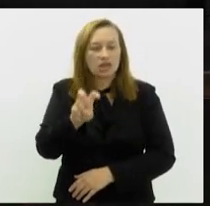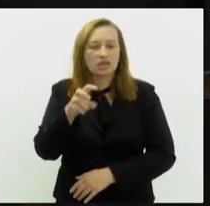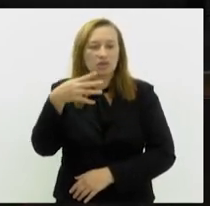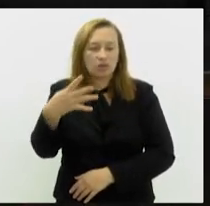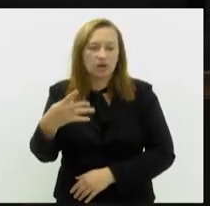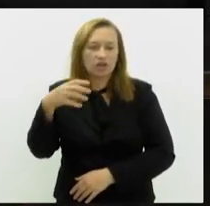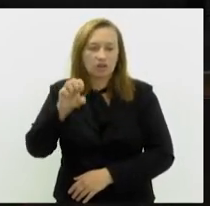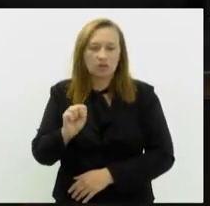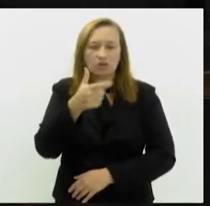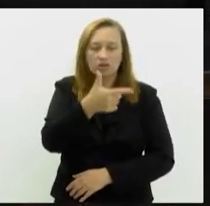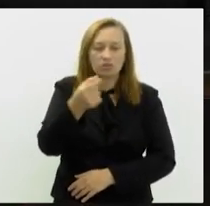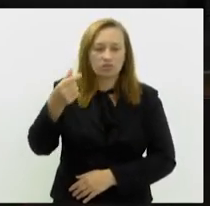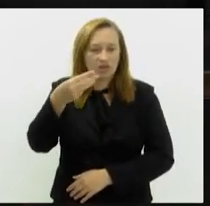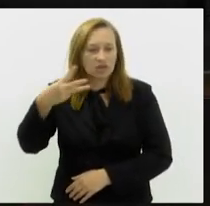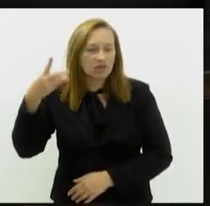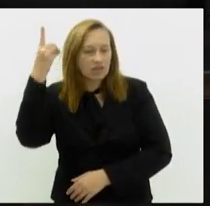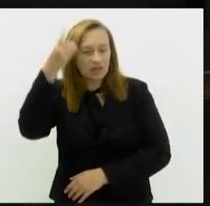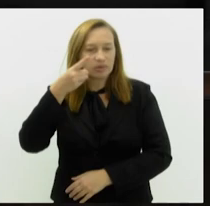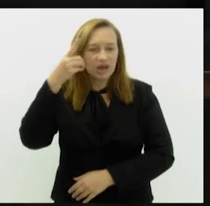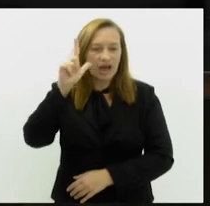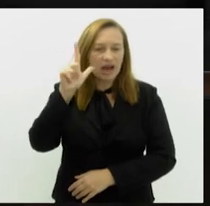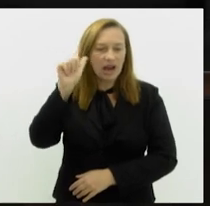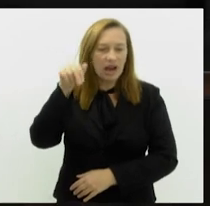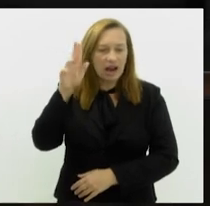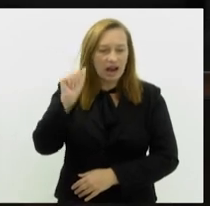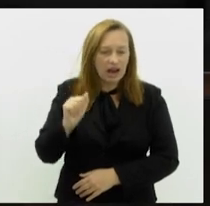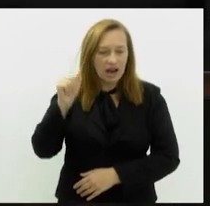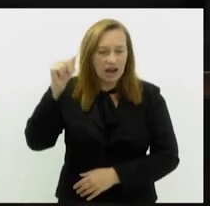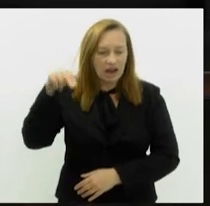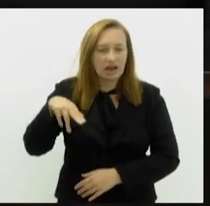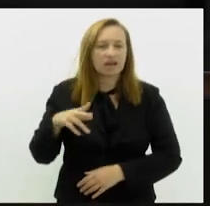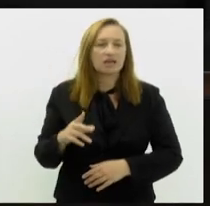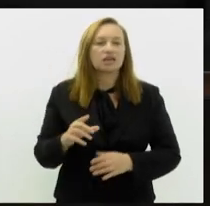2548/2023, de autoria do deputado Alan Lopes, que altera a lei número